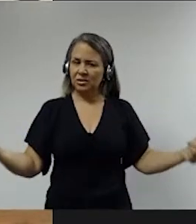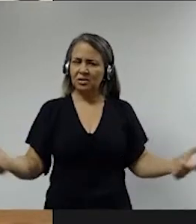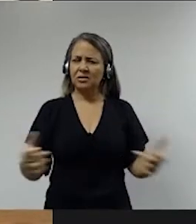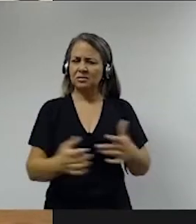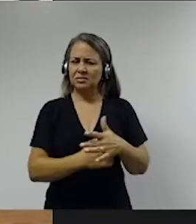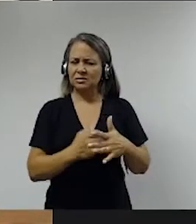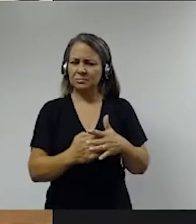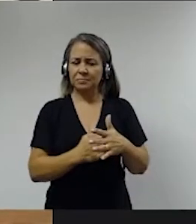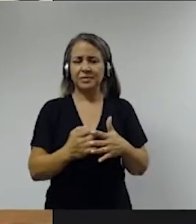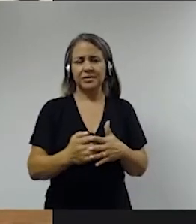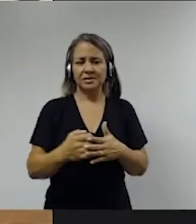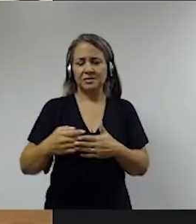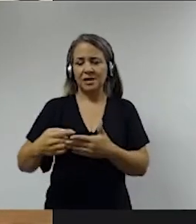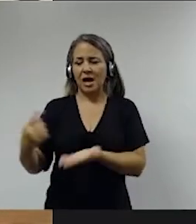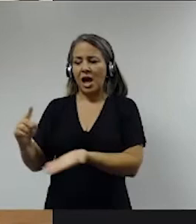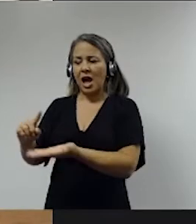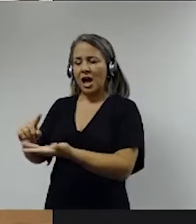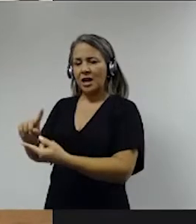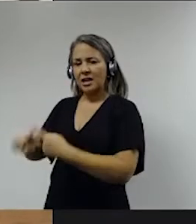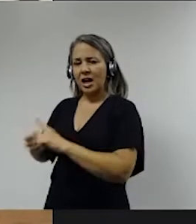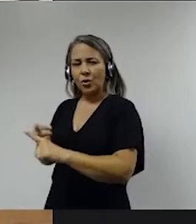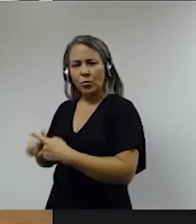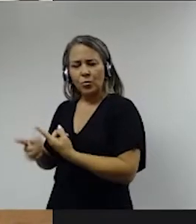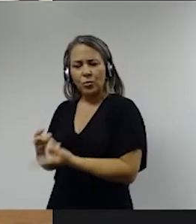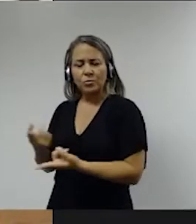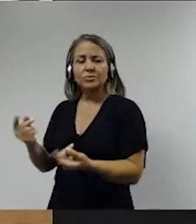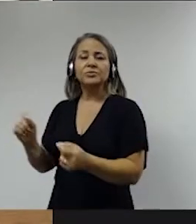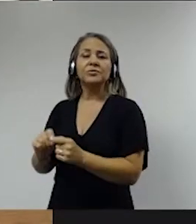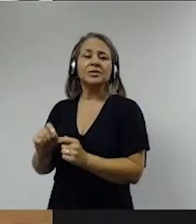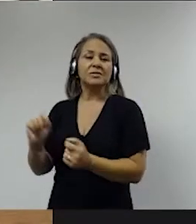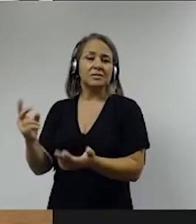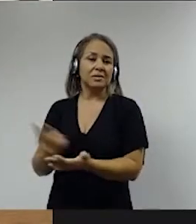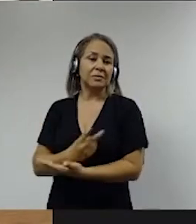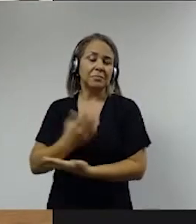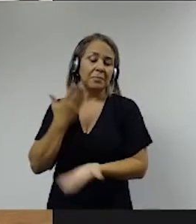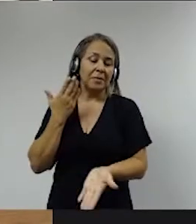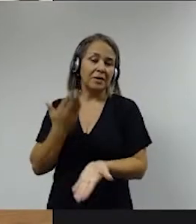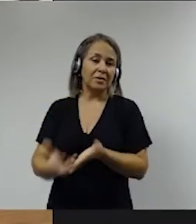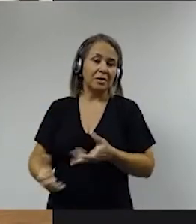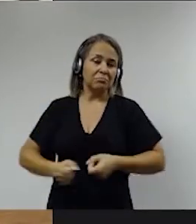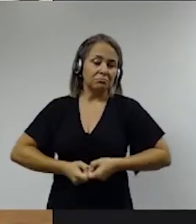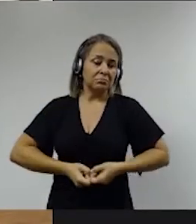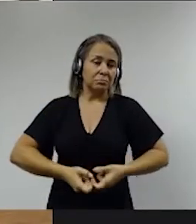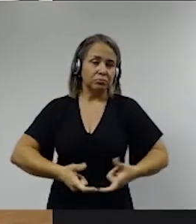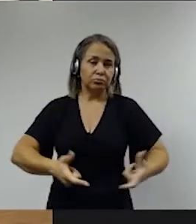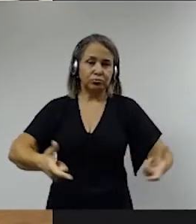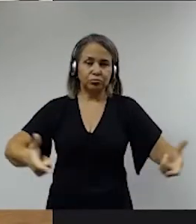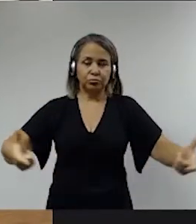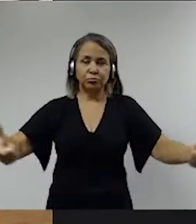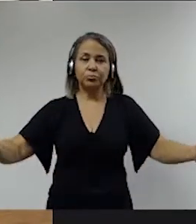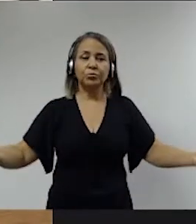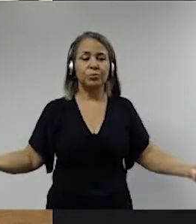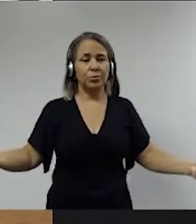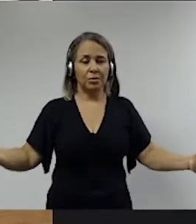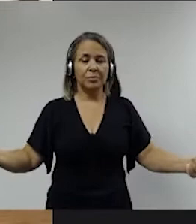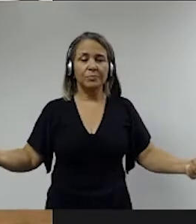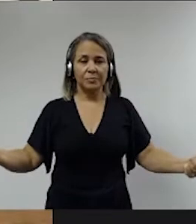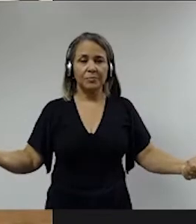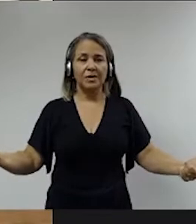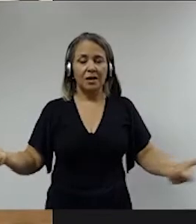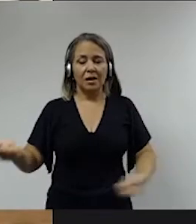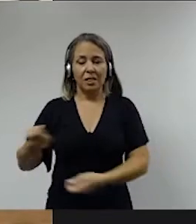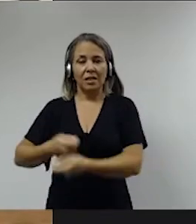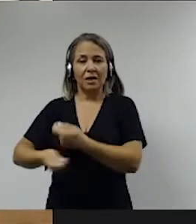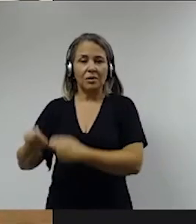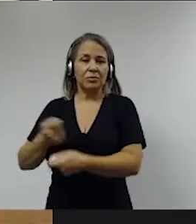criação de acordos entre concorrentes fez com que se perpetuasse uma incontestabilidade daquela